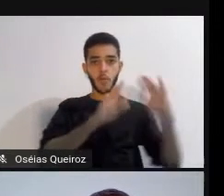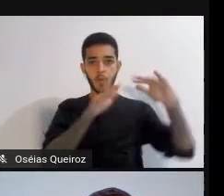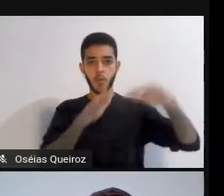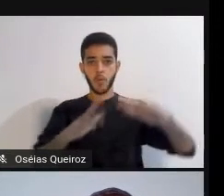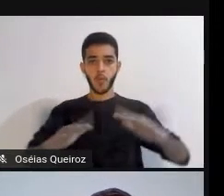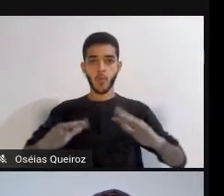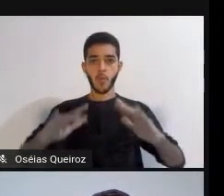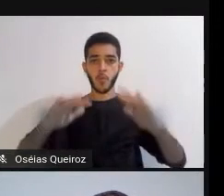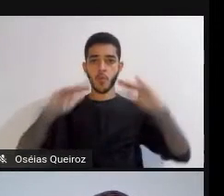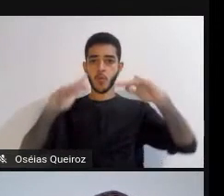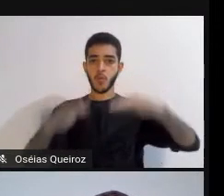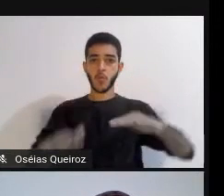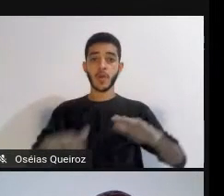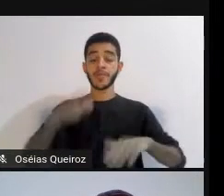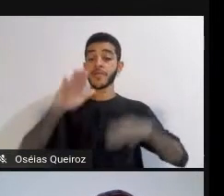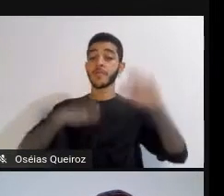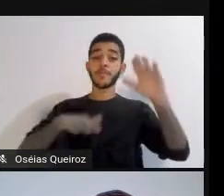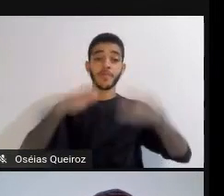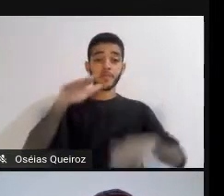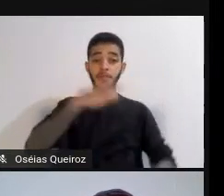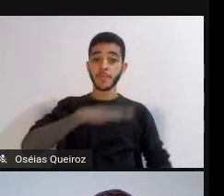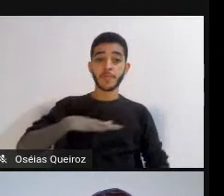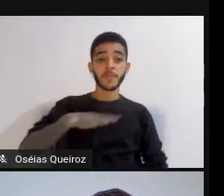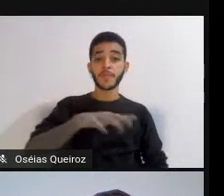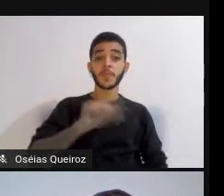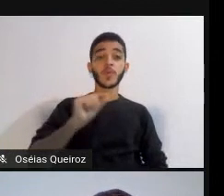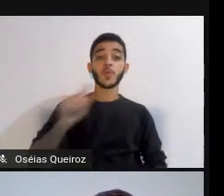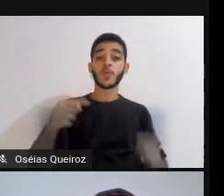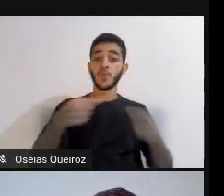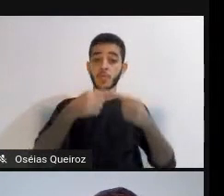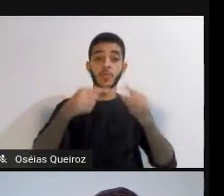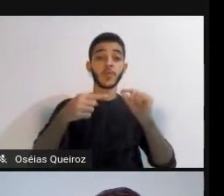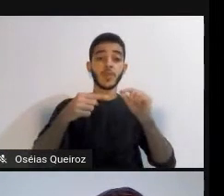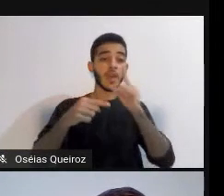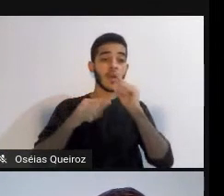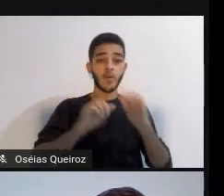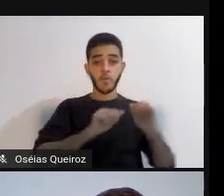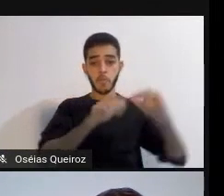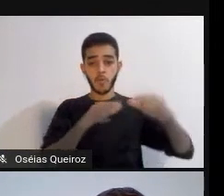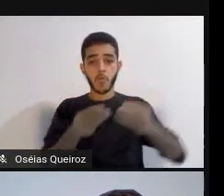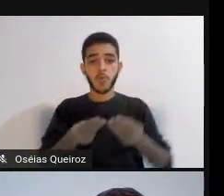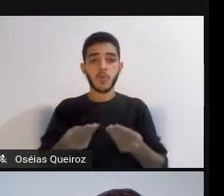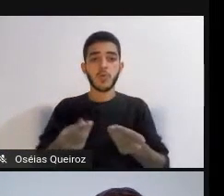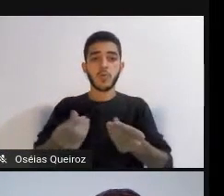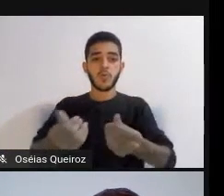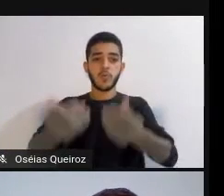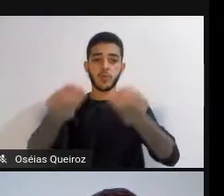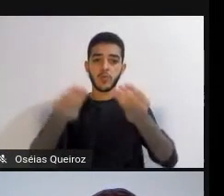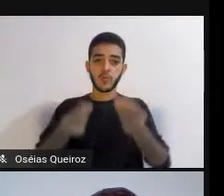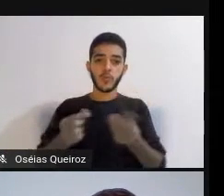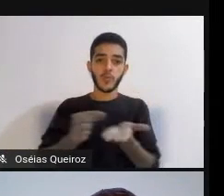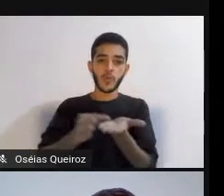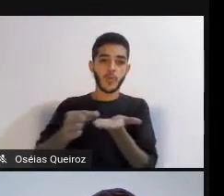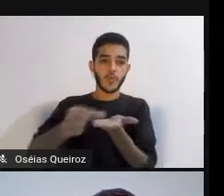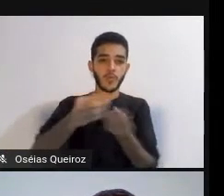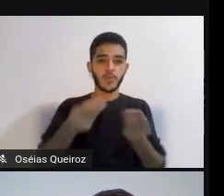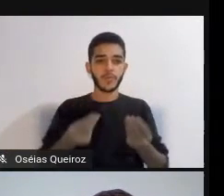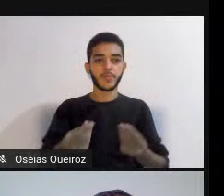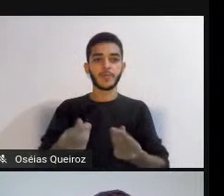amplitude de variação muito grande, o que favorece a dispersão desses dessas partículas microplásticas.